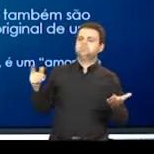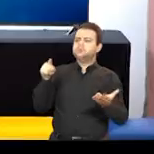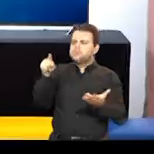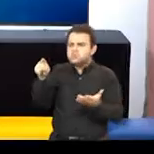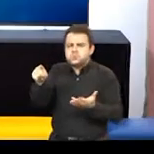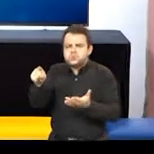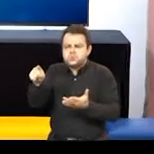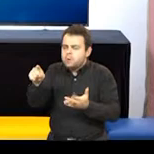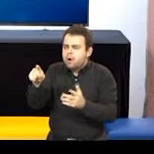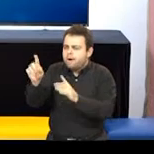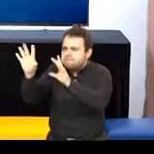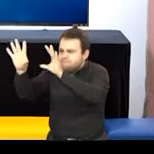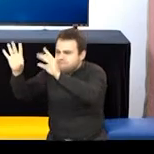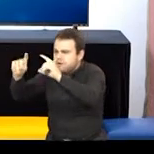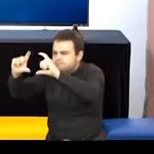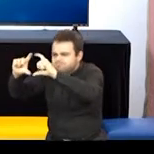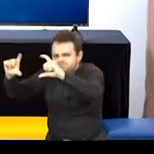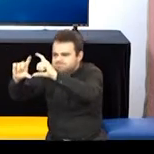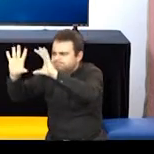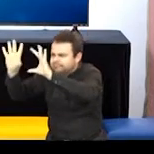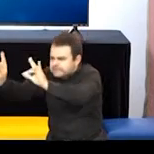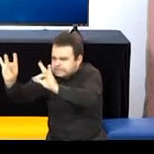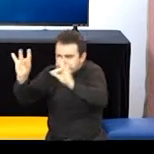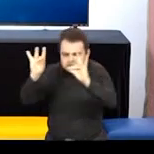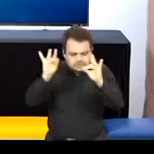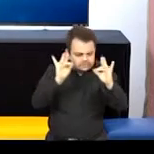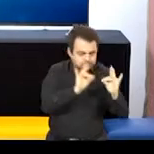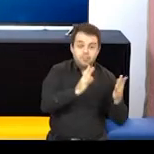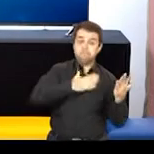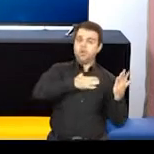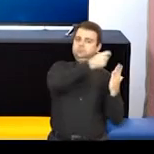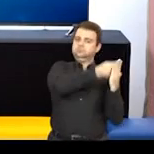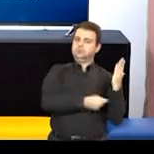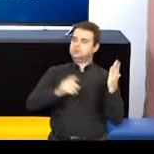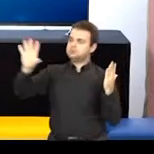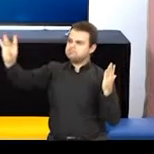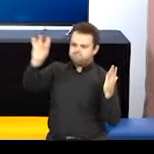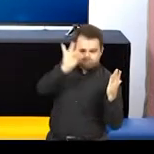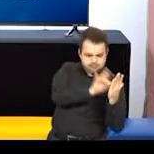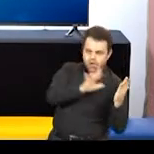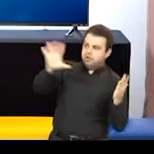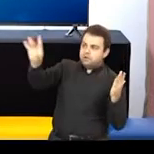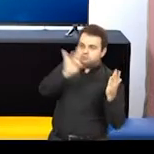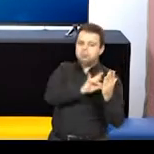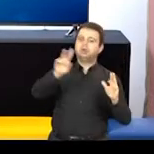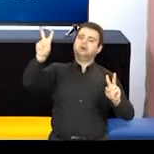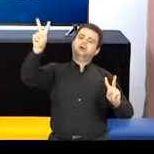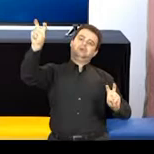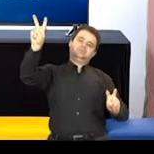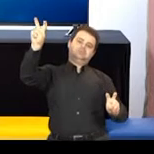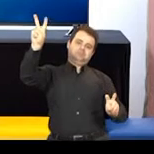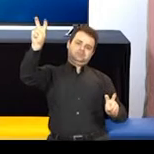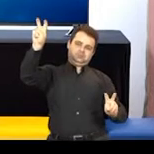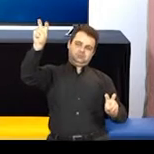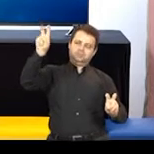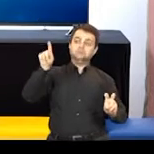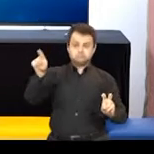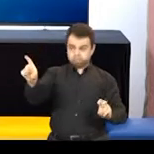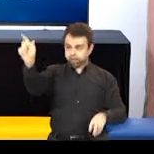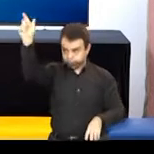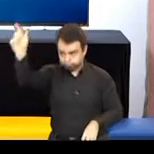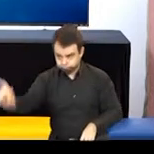íntegra alguma coisa de algum lugar e você vai citar no seu texto, você usa aspas. Isso quer dizer que você está citando um